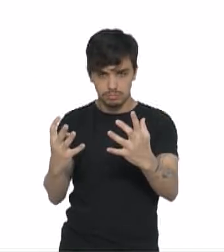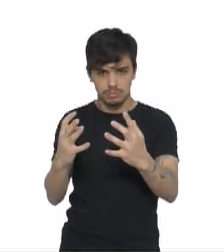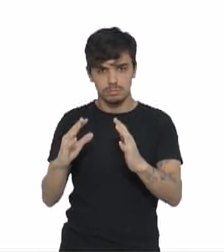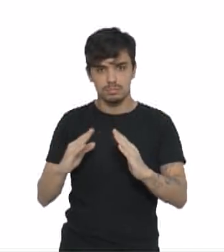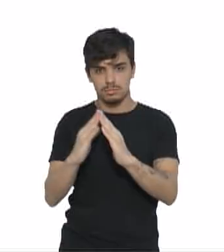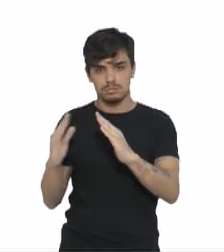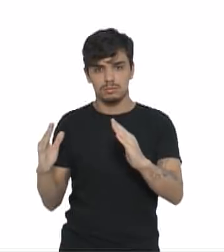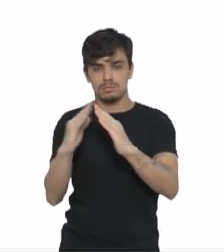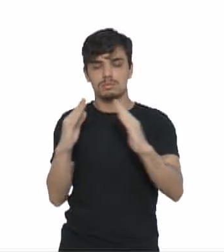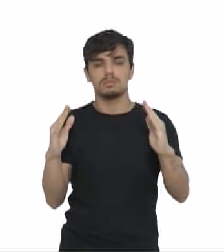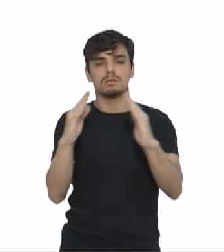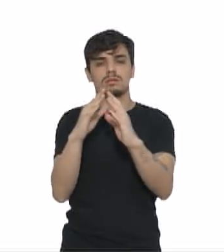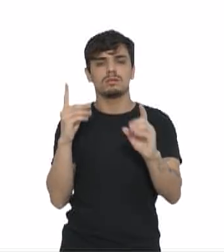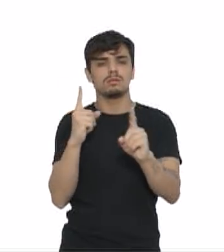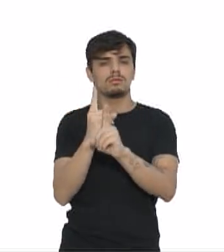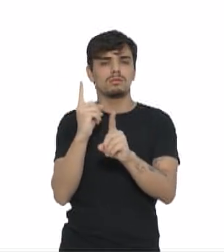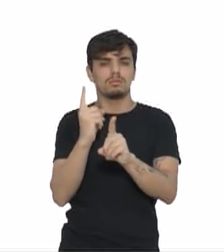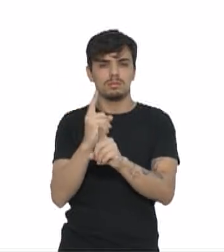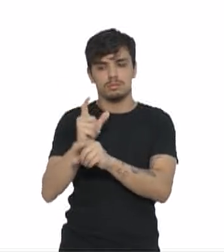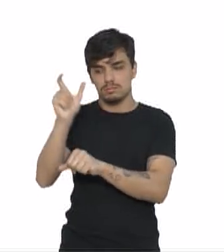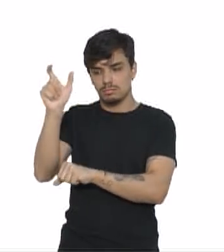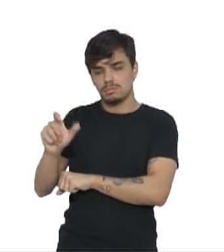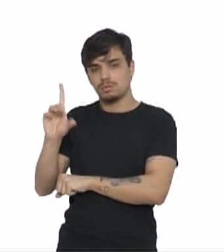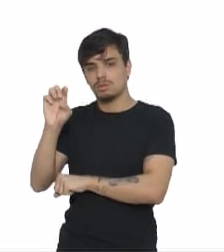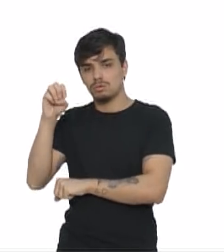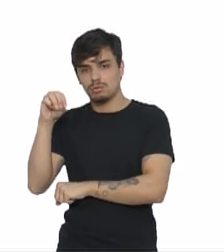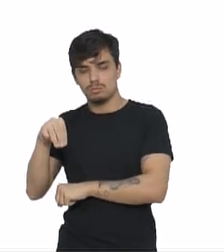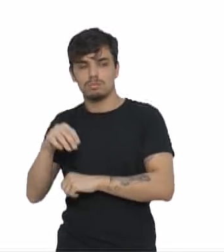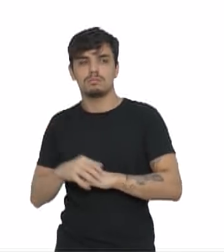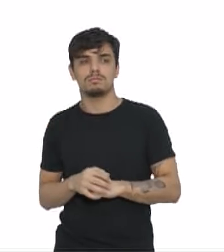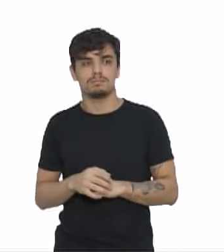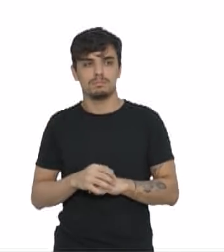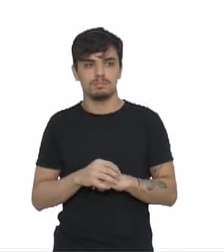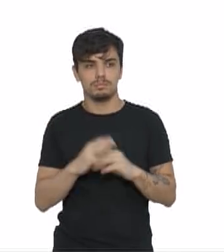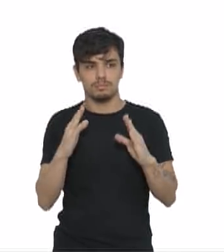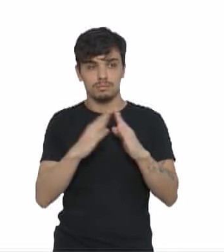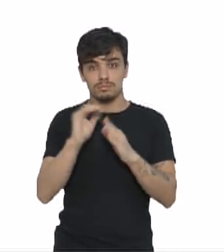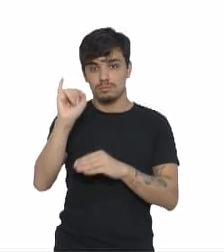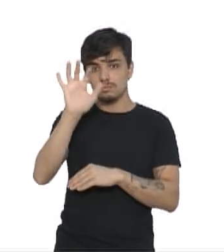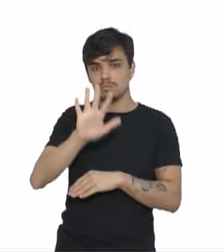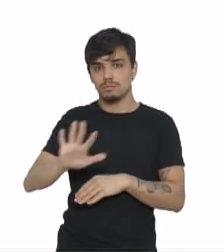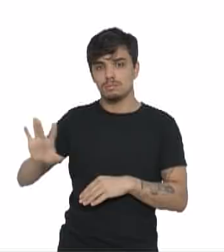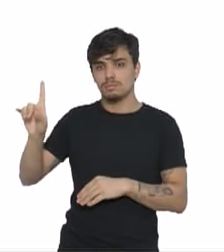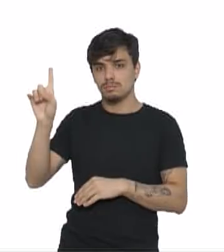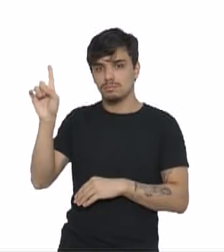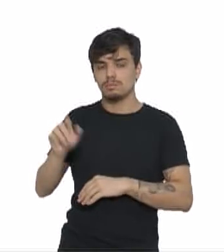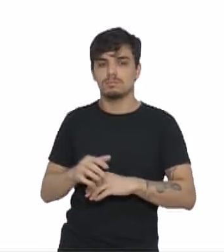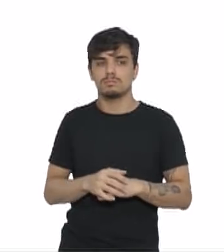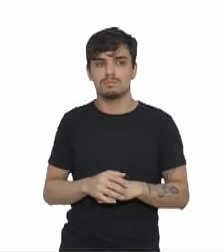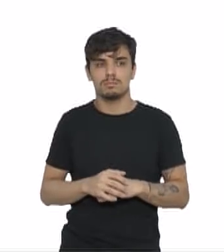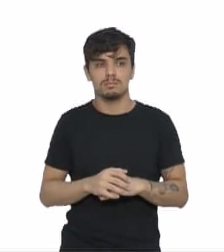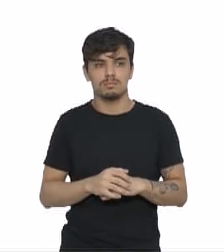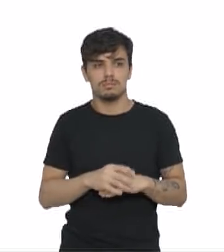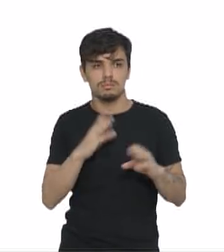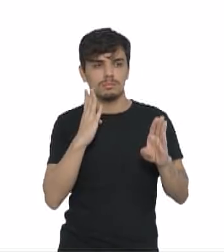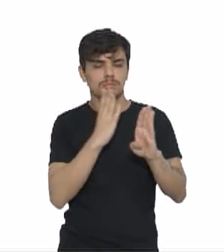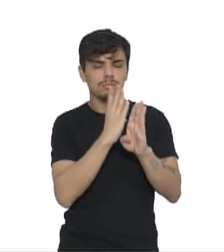encontrava Dom Afonso Henriques. Castelo de Guimarães, onde se encontrava Dom Afonso na Batalha de